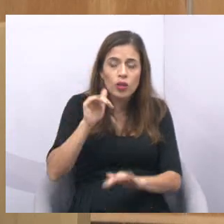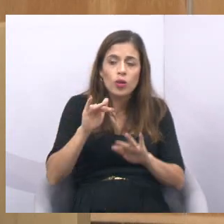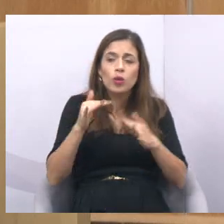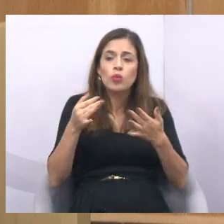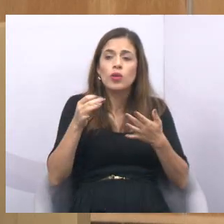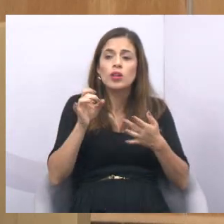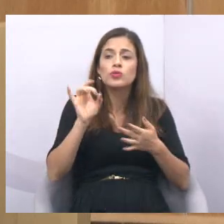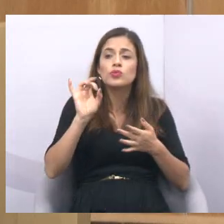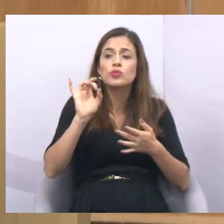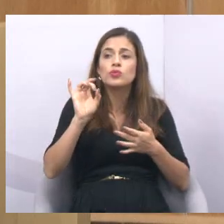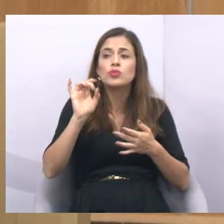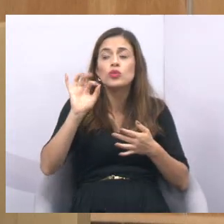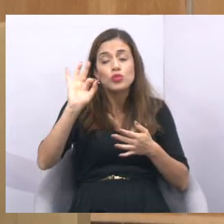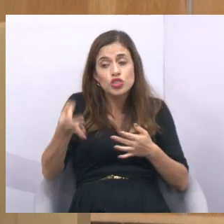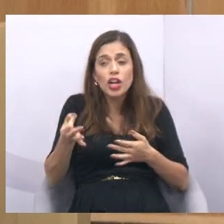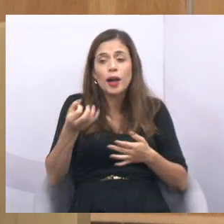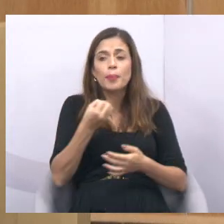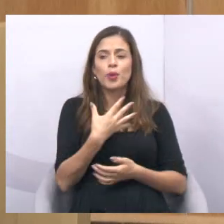era bom.